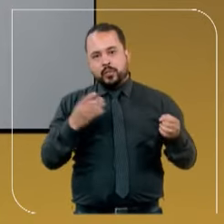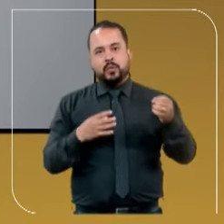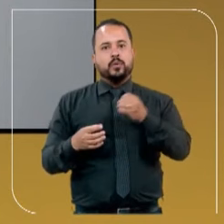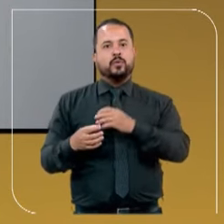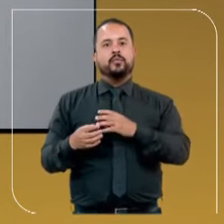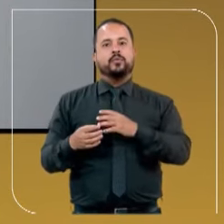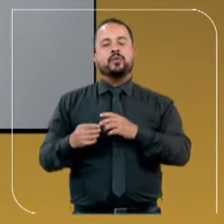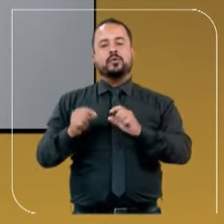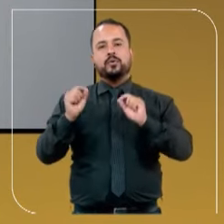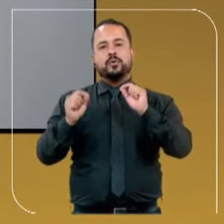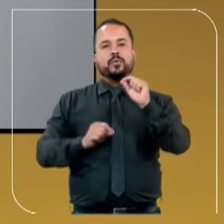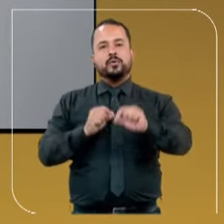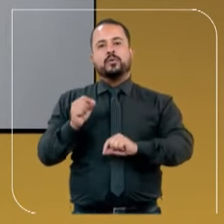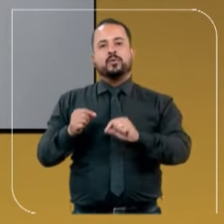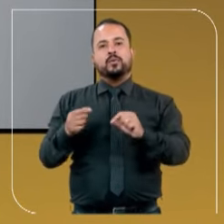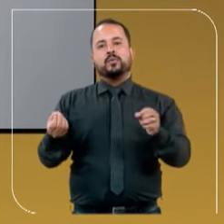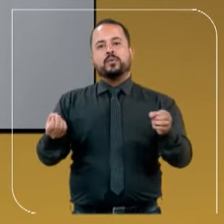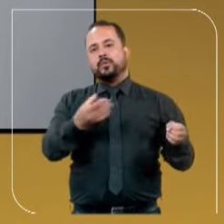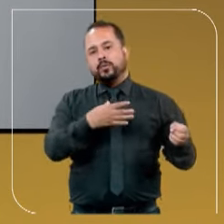renovamos